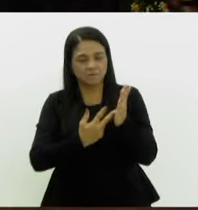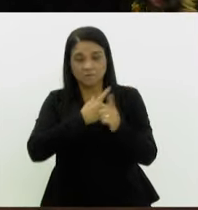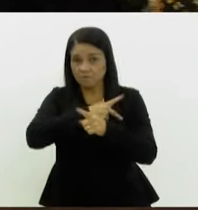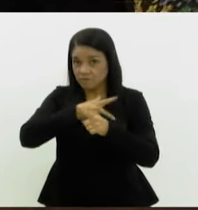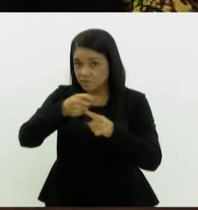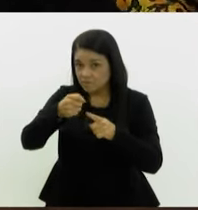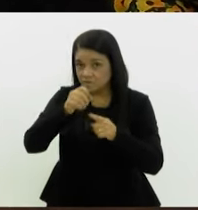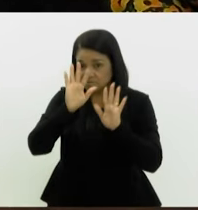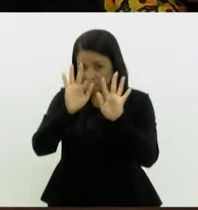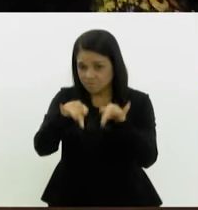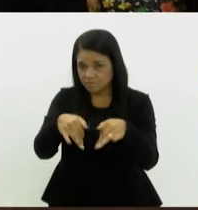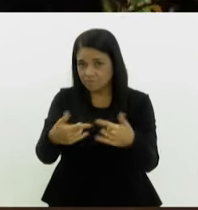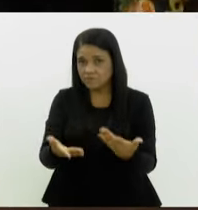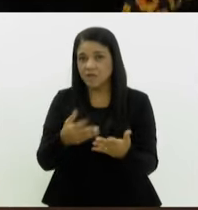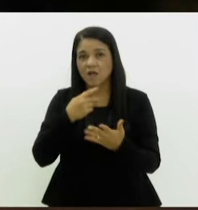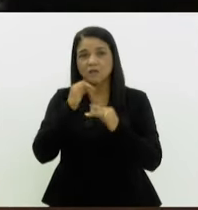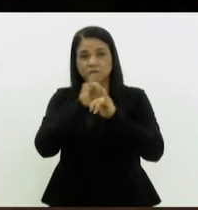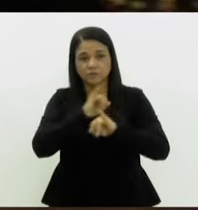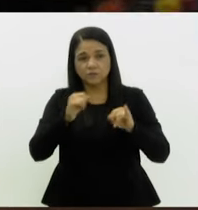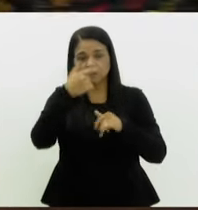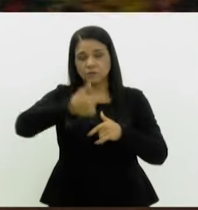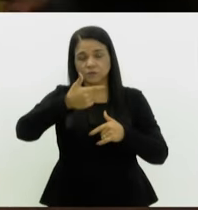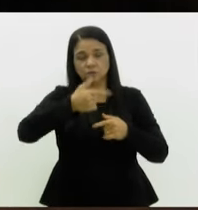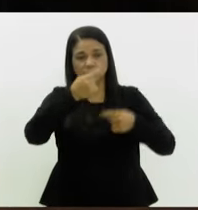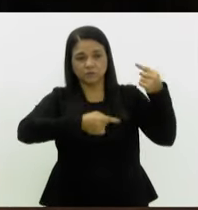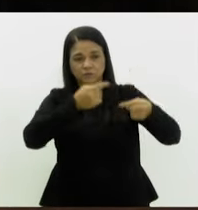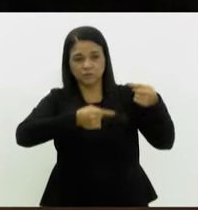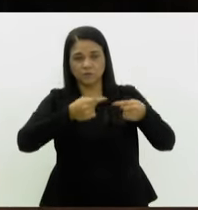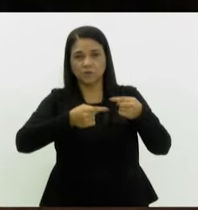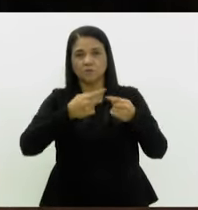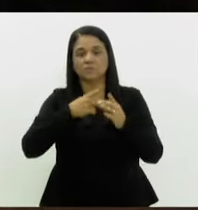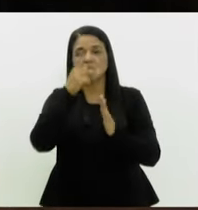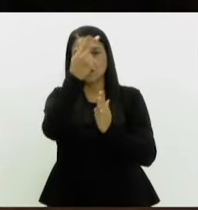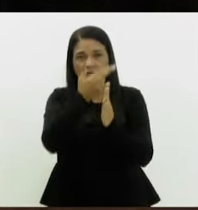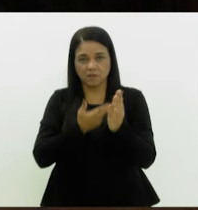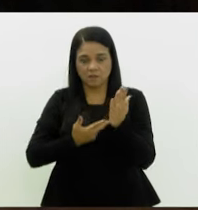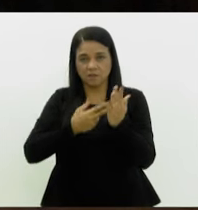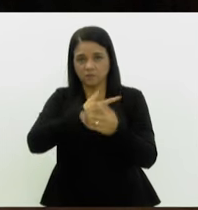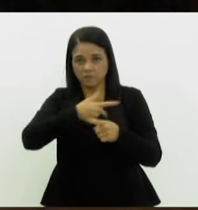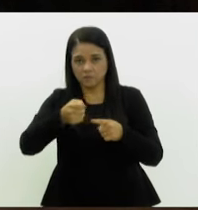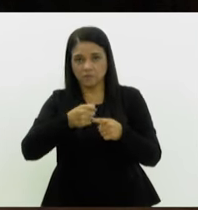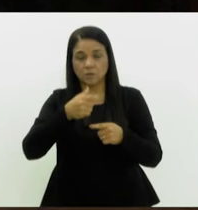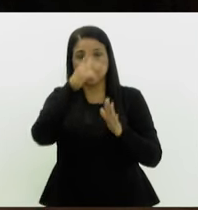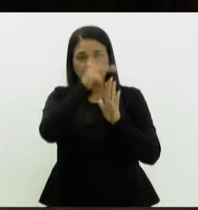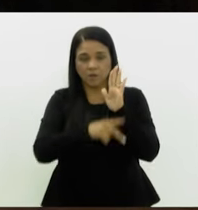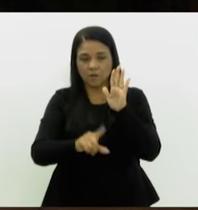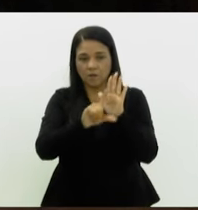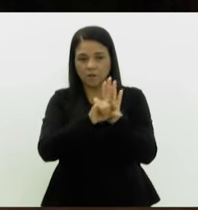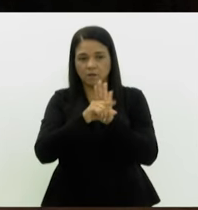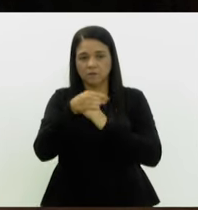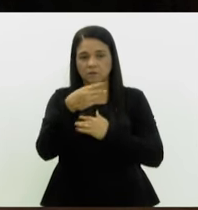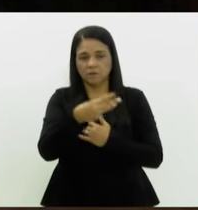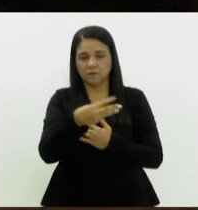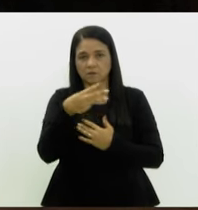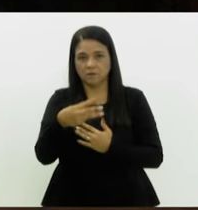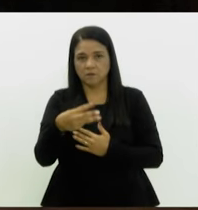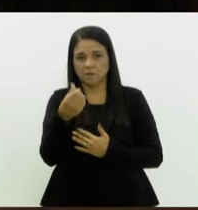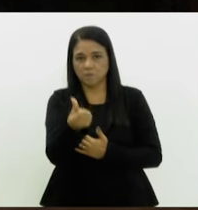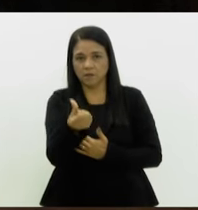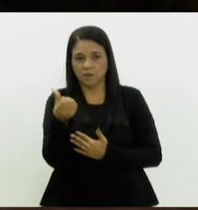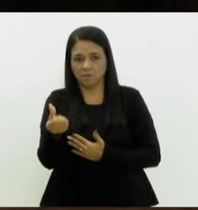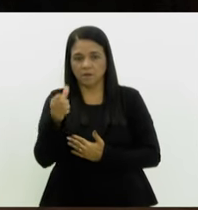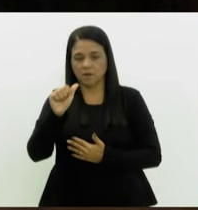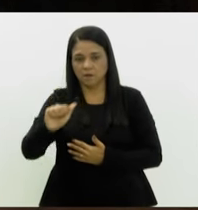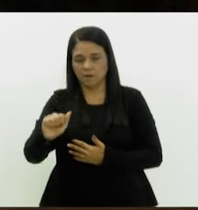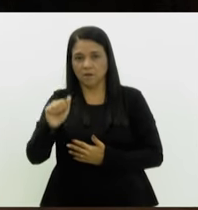final. Anuncio, em segunda discussão, redação do vencido, assim emendado. Projeto de lei, número